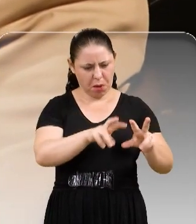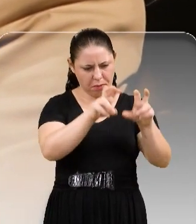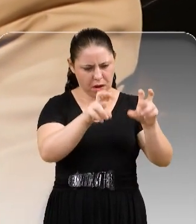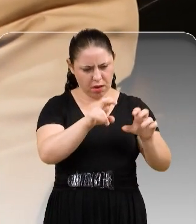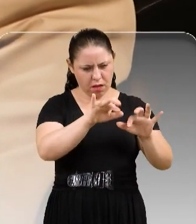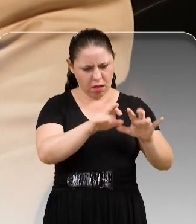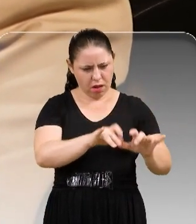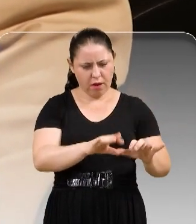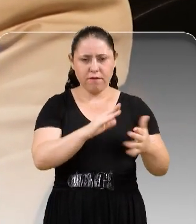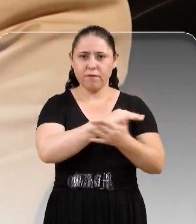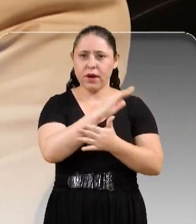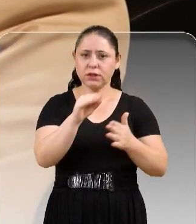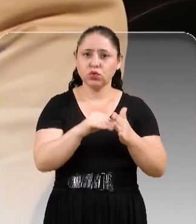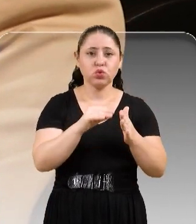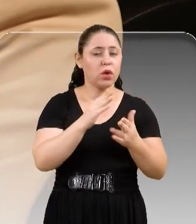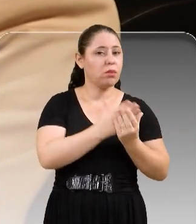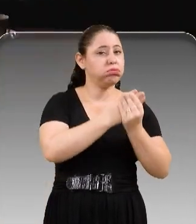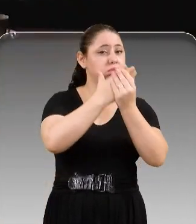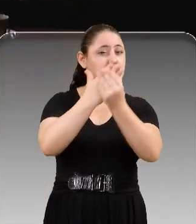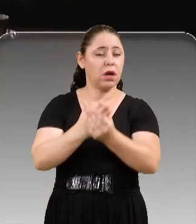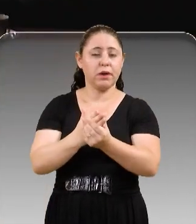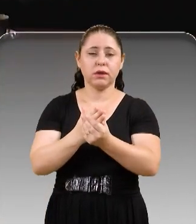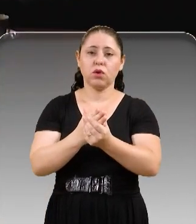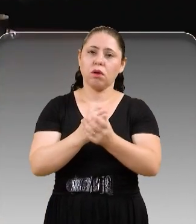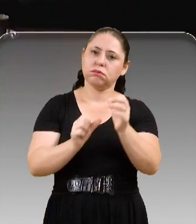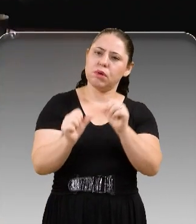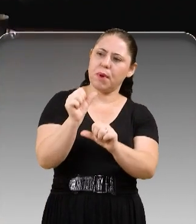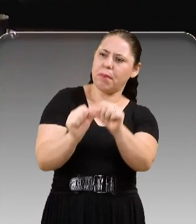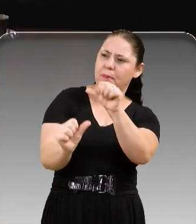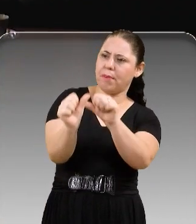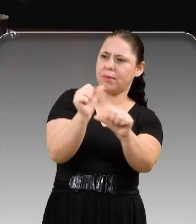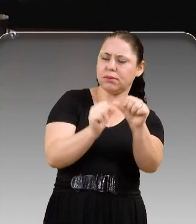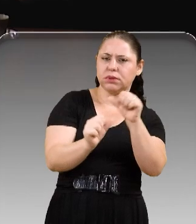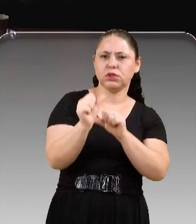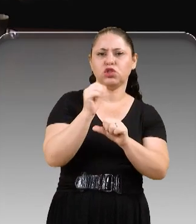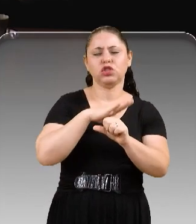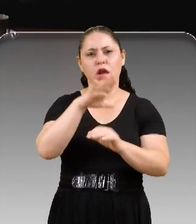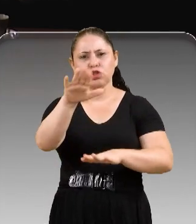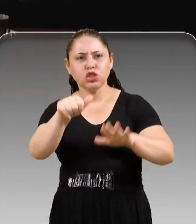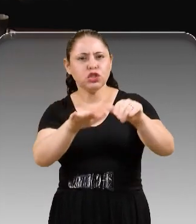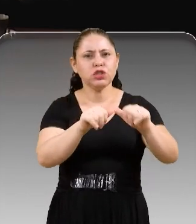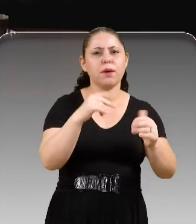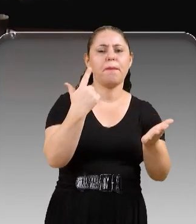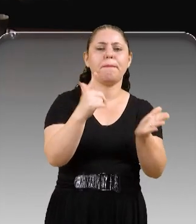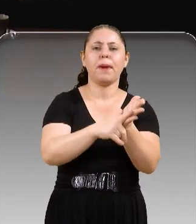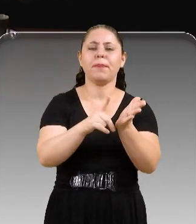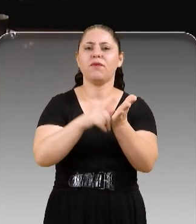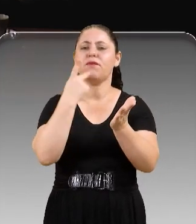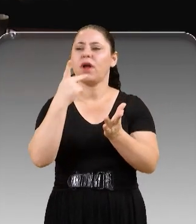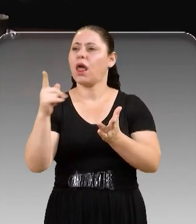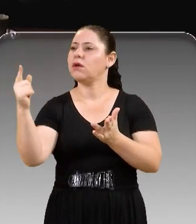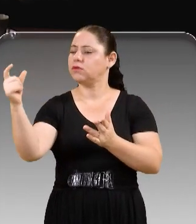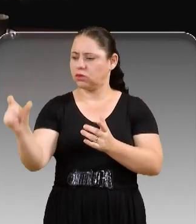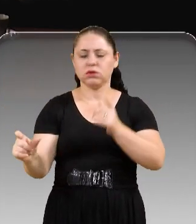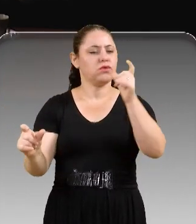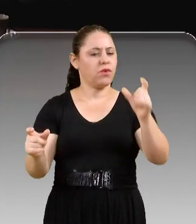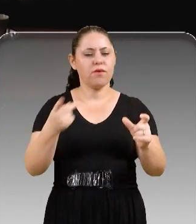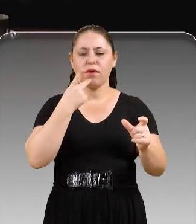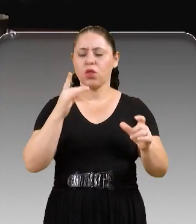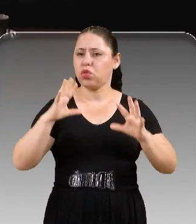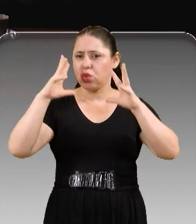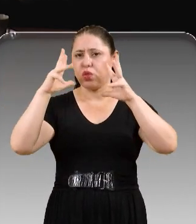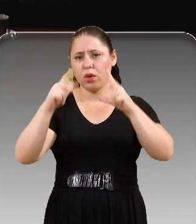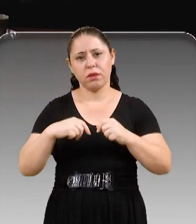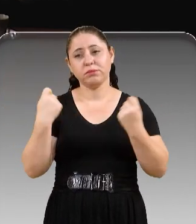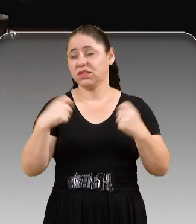está nele já faz com que todo o processo se movimente automaticamente, com intimações, para a parte falar, para a parte se